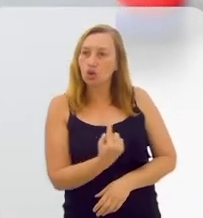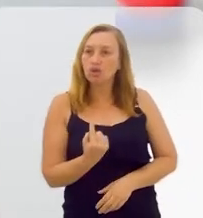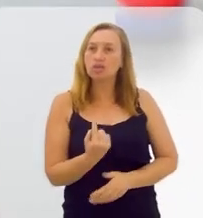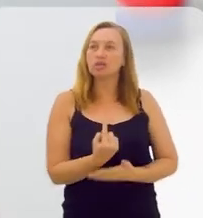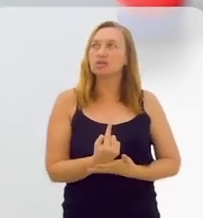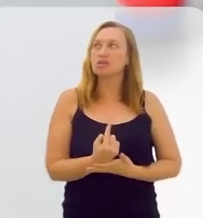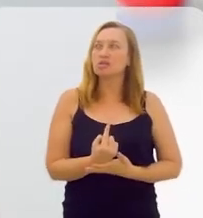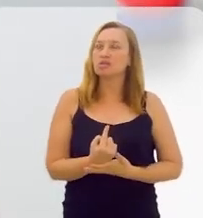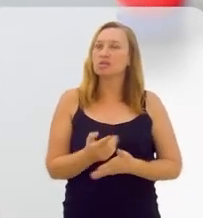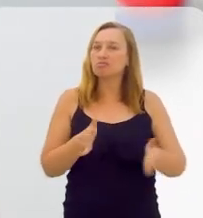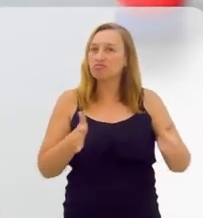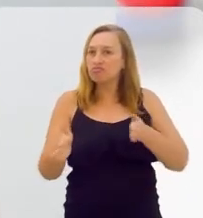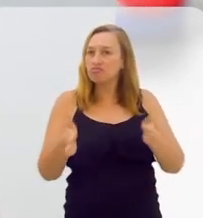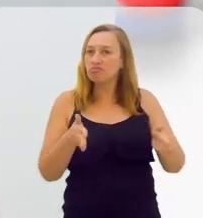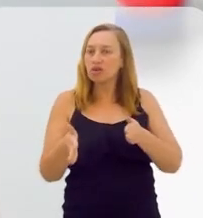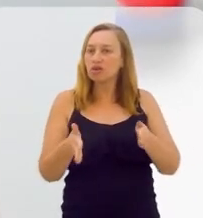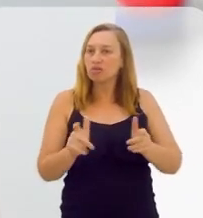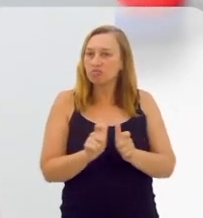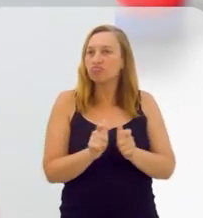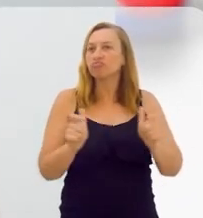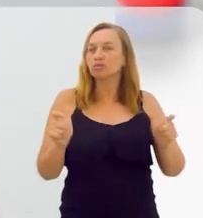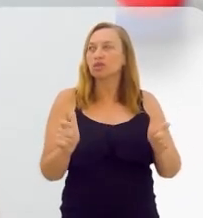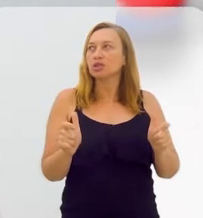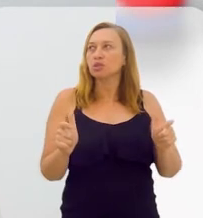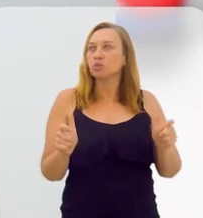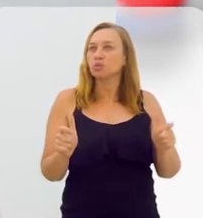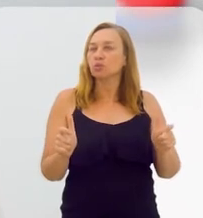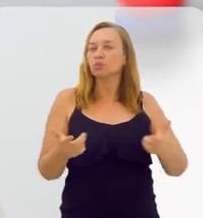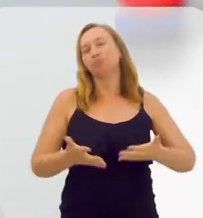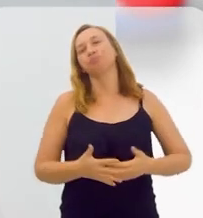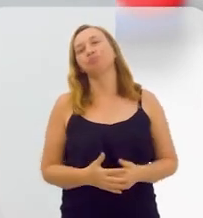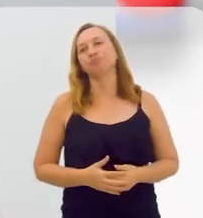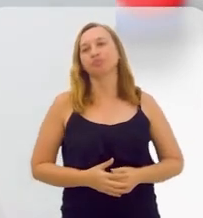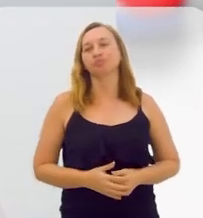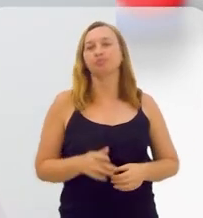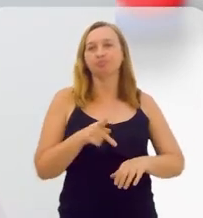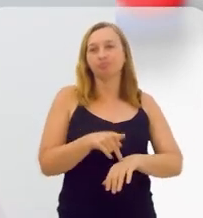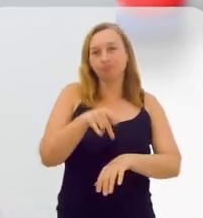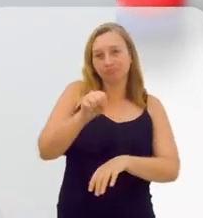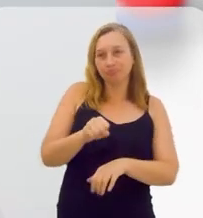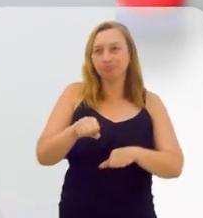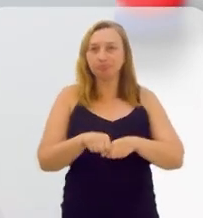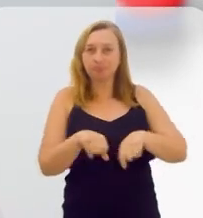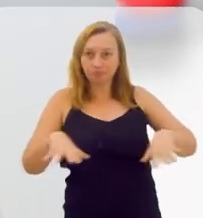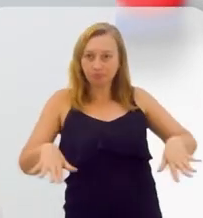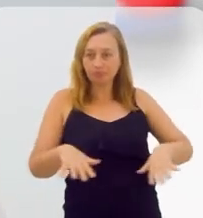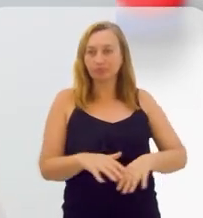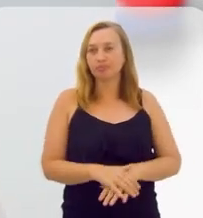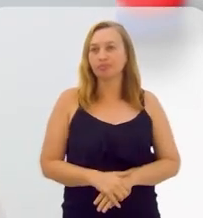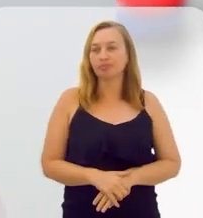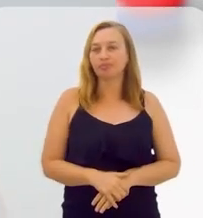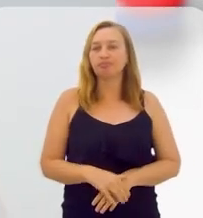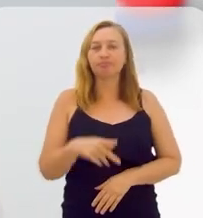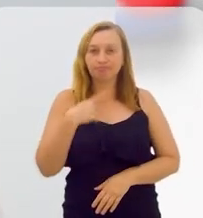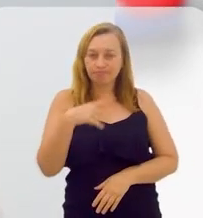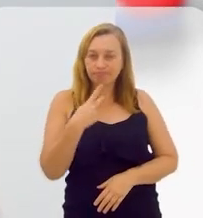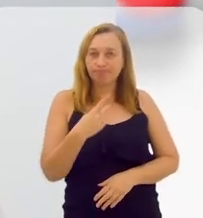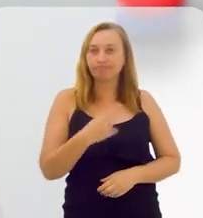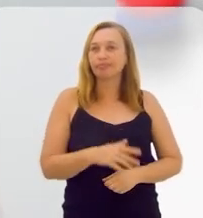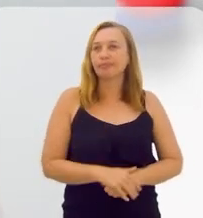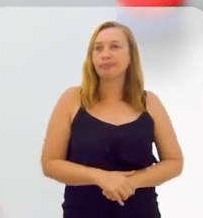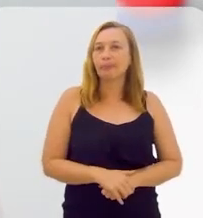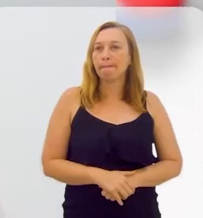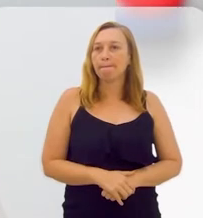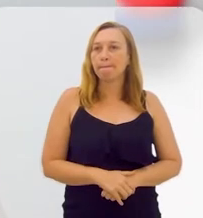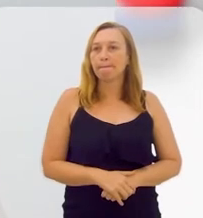Nós, nesse período maior, né, nesse período pós-pandemia que a gente tem